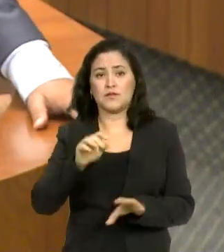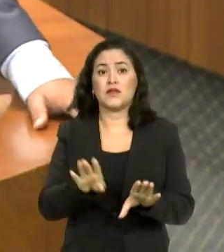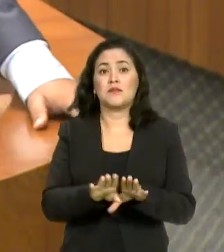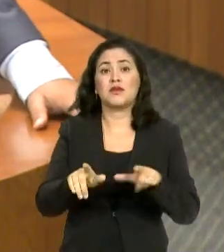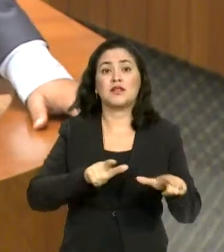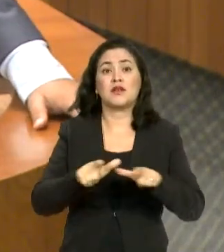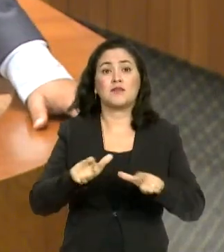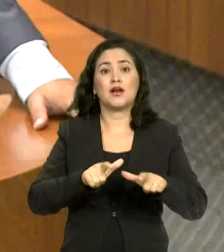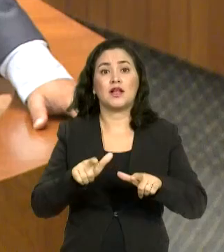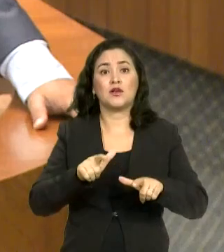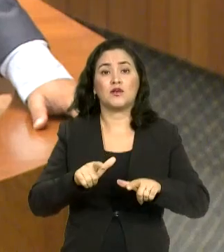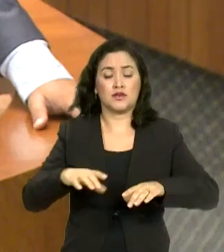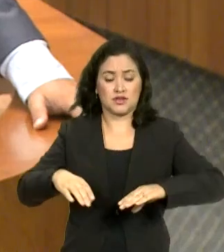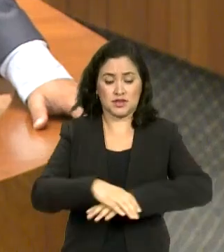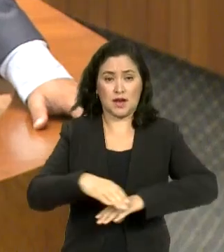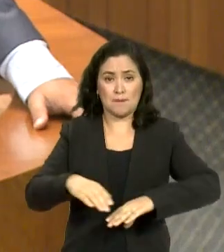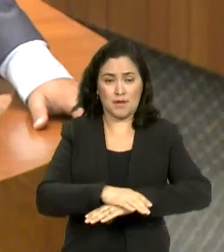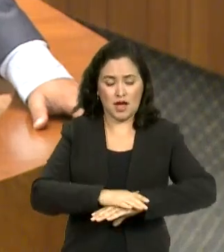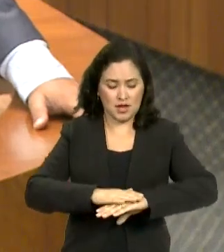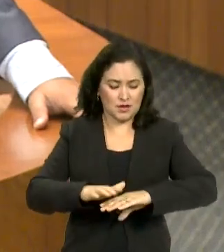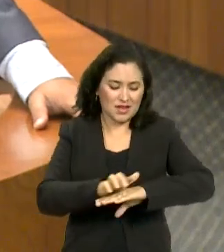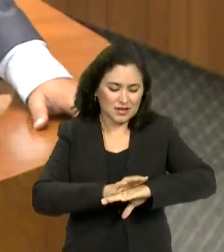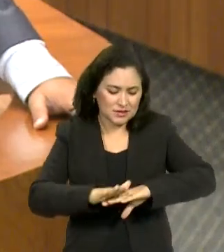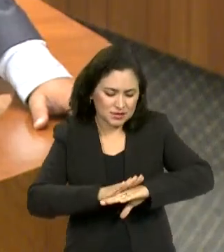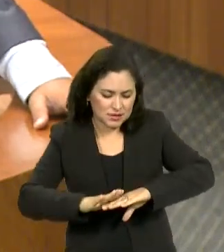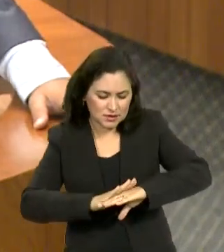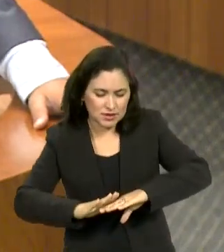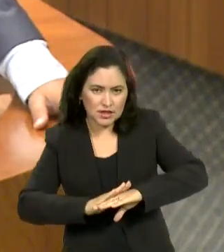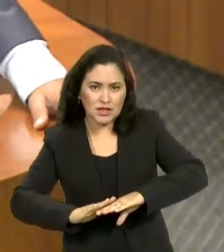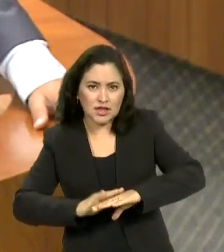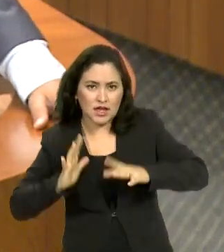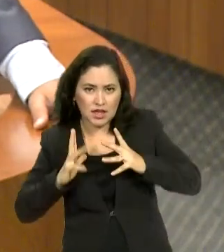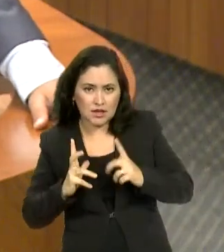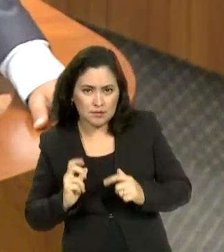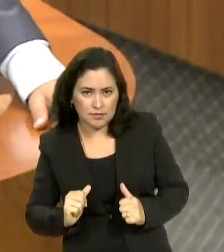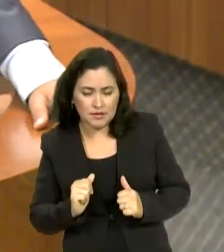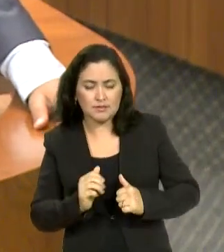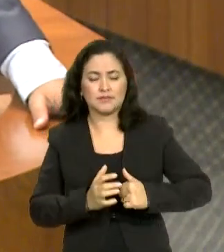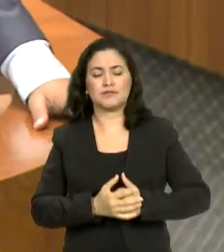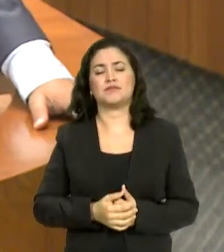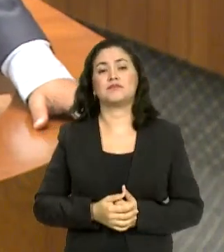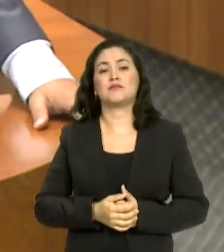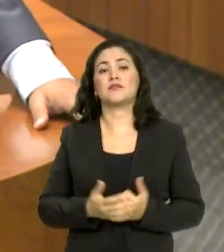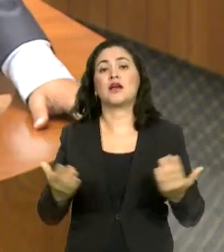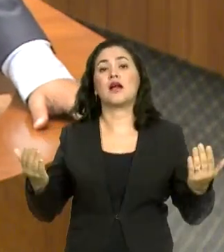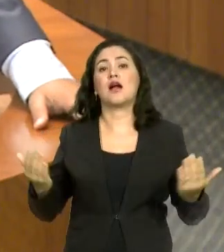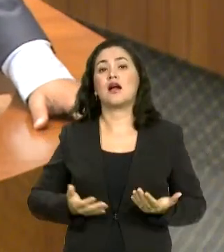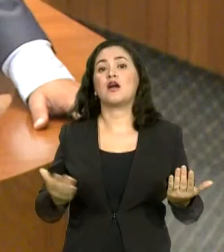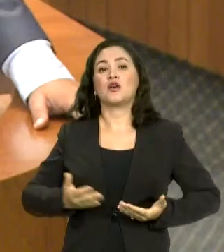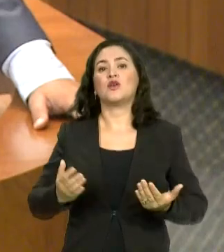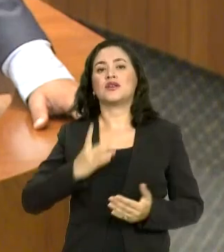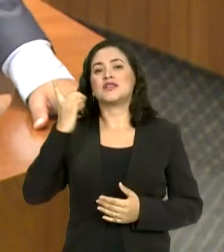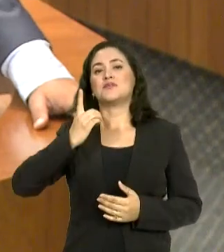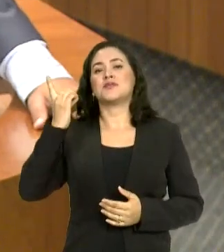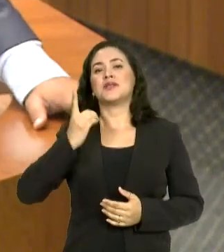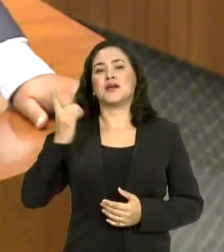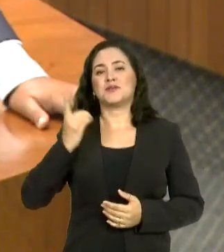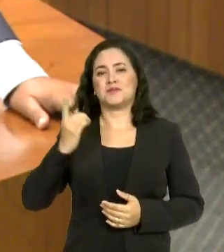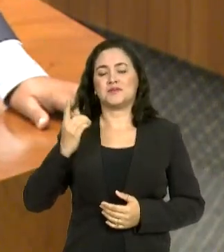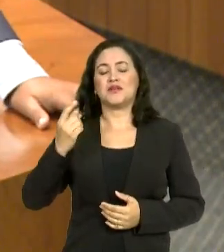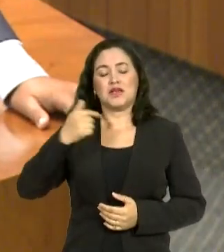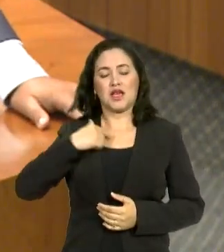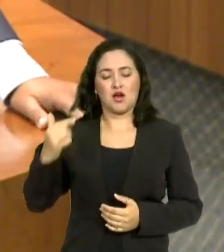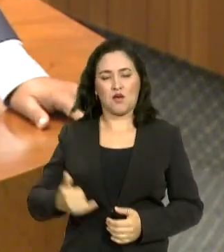e, neste momento, sair de cabeça erguida é uma honra muito grande.